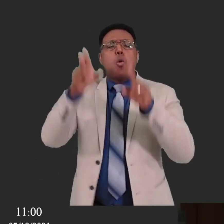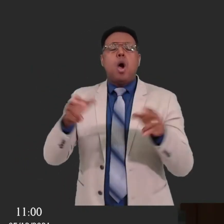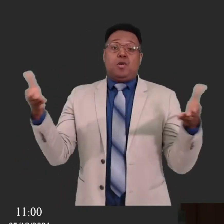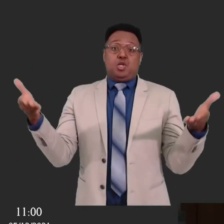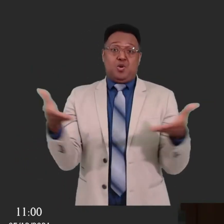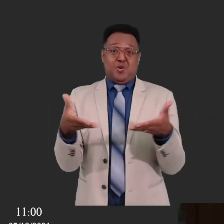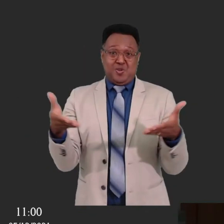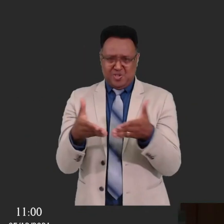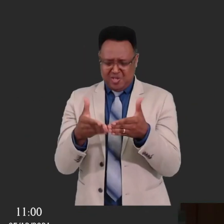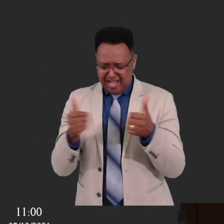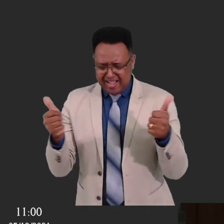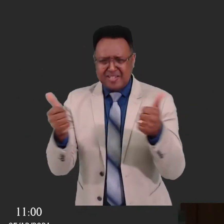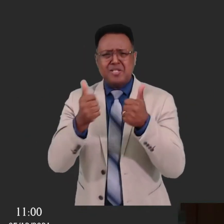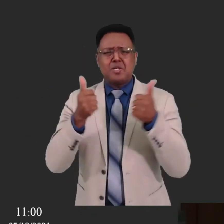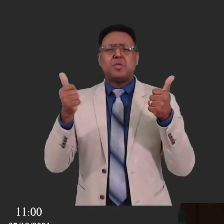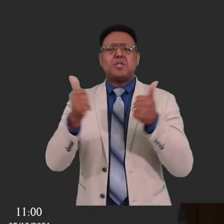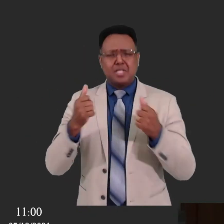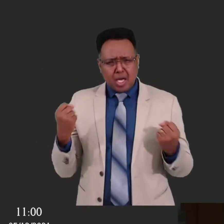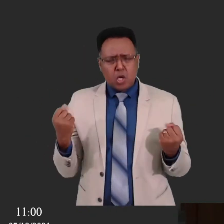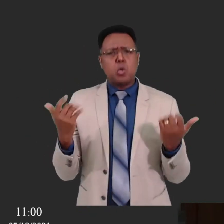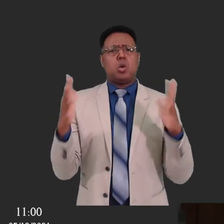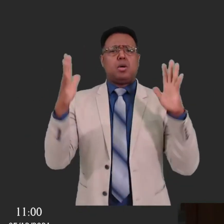Santo é o Senhor.